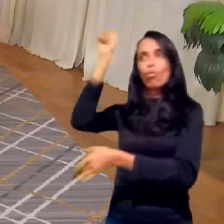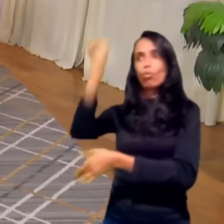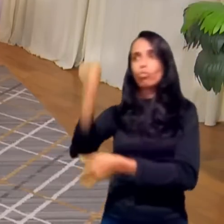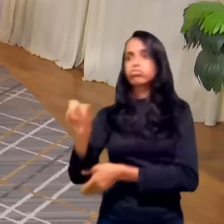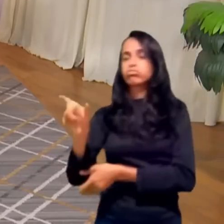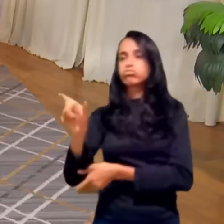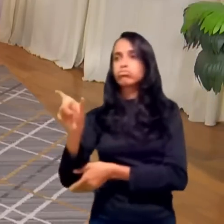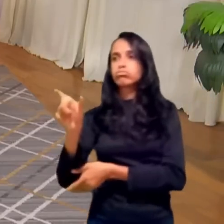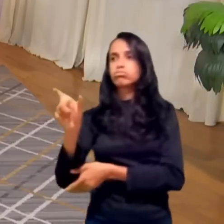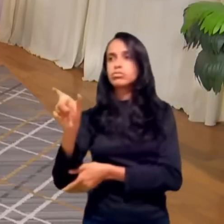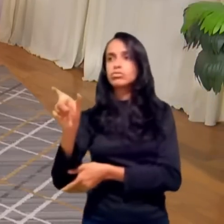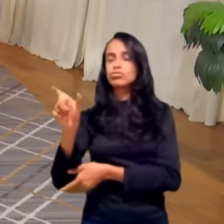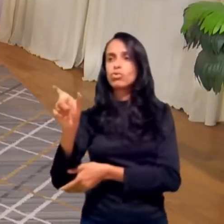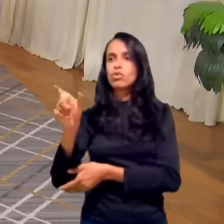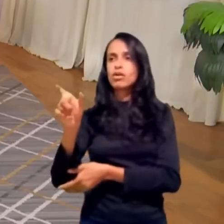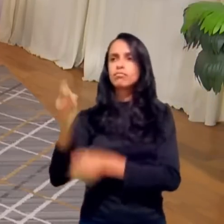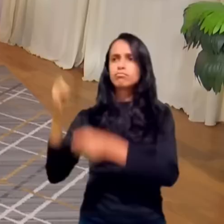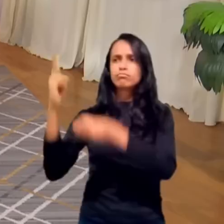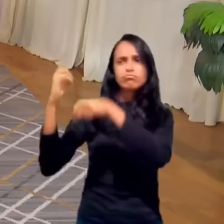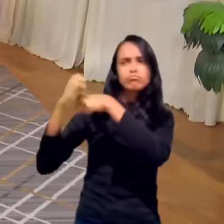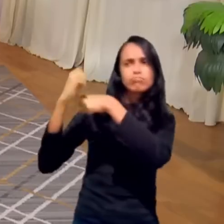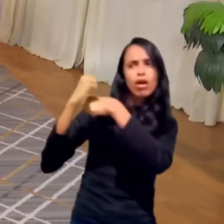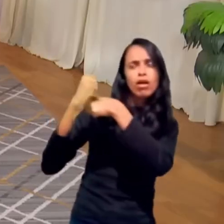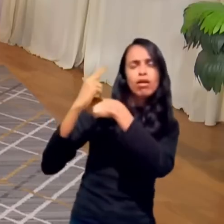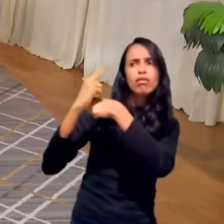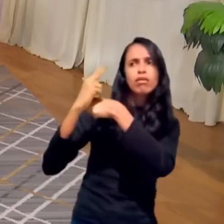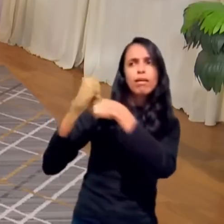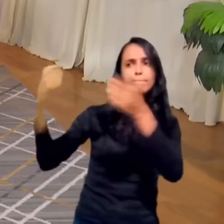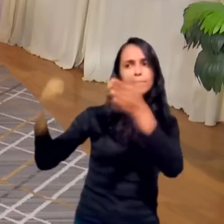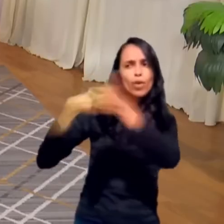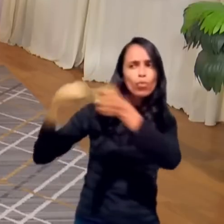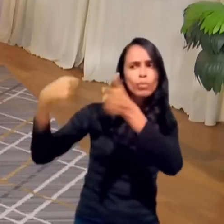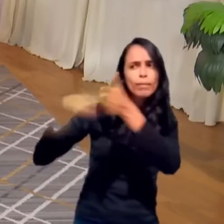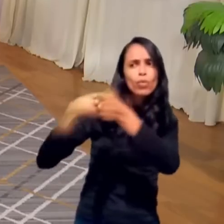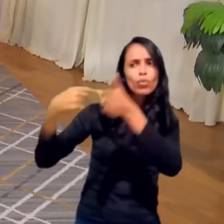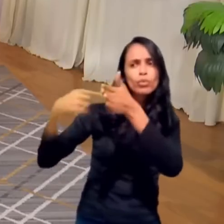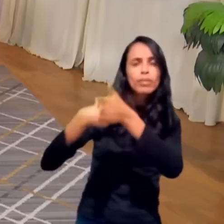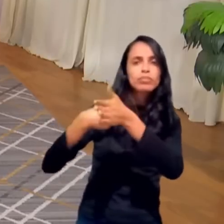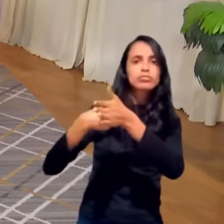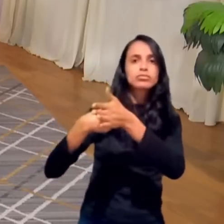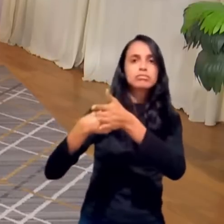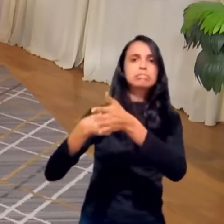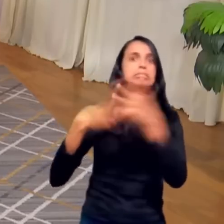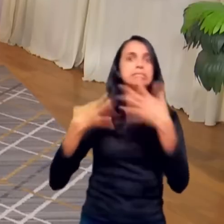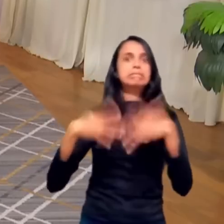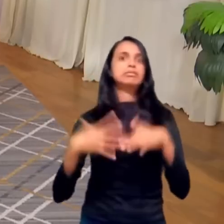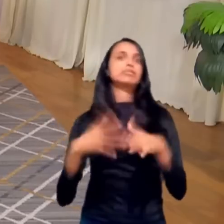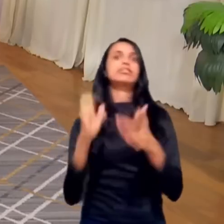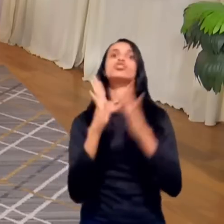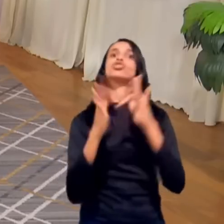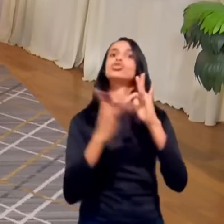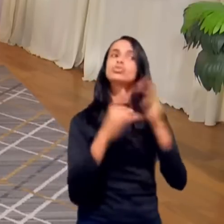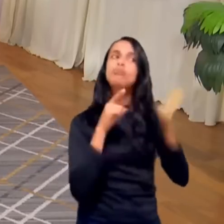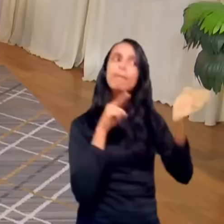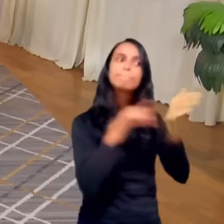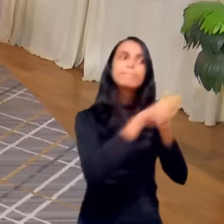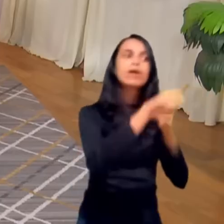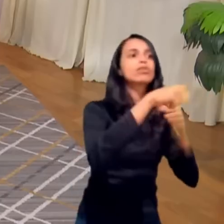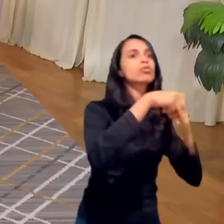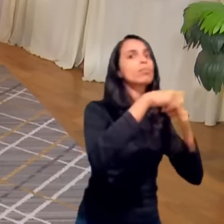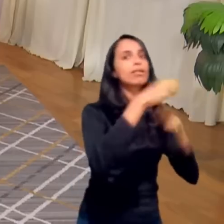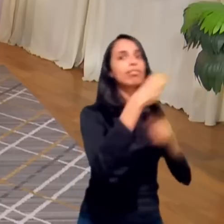mesma pergunta, não é mesmo? Jesus perguntou para Pedro